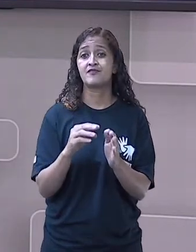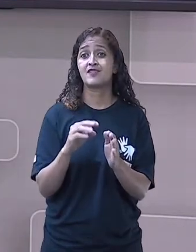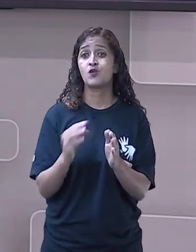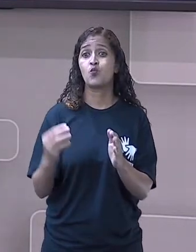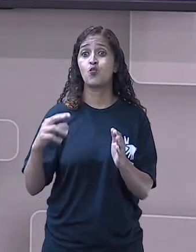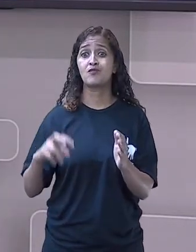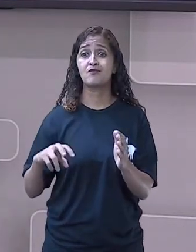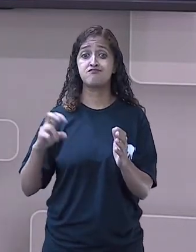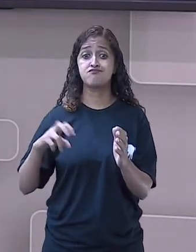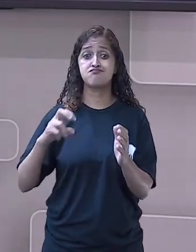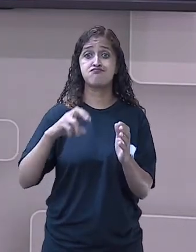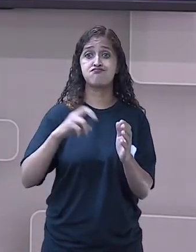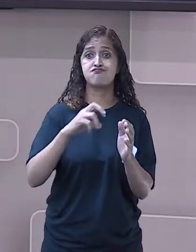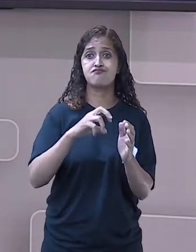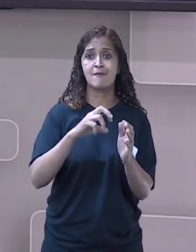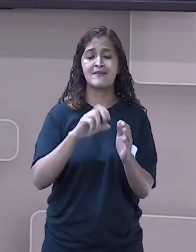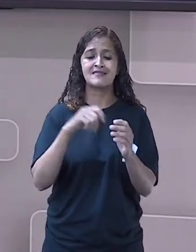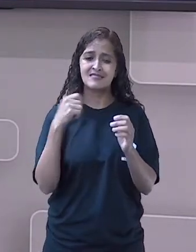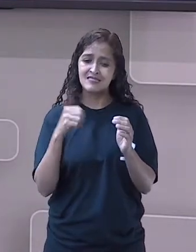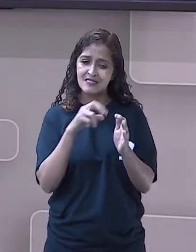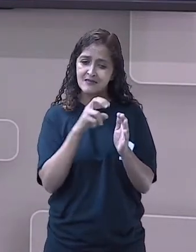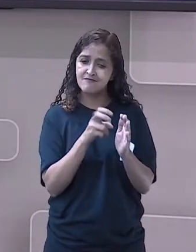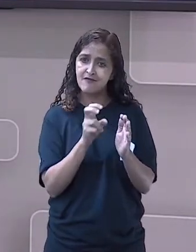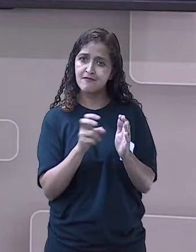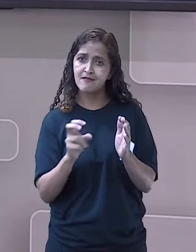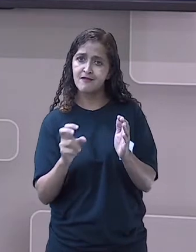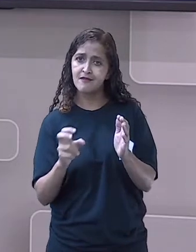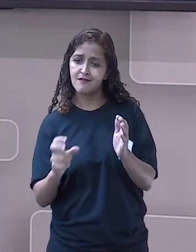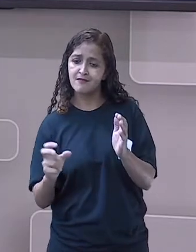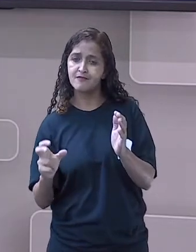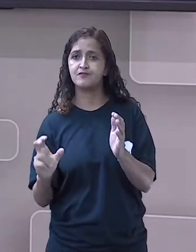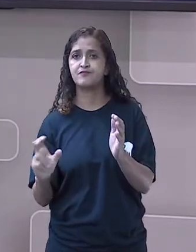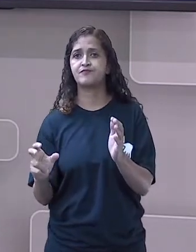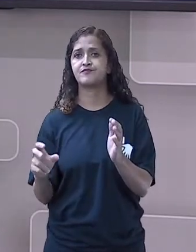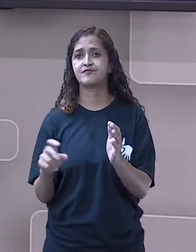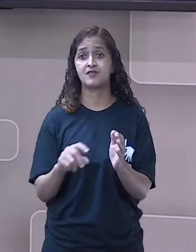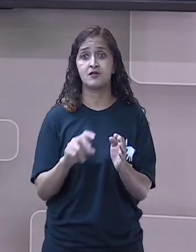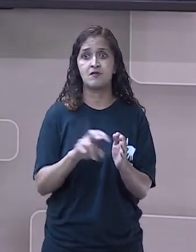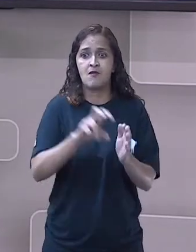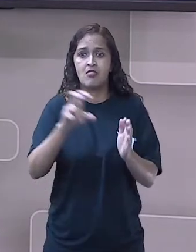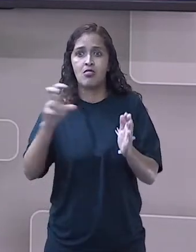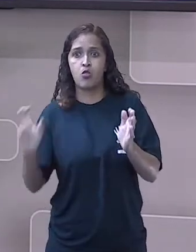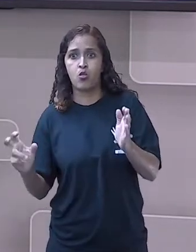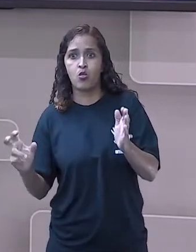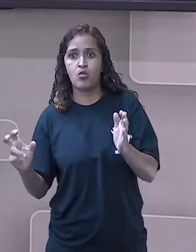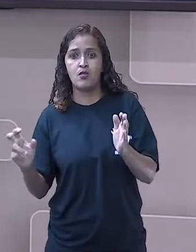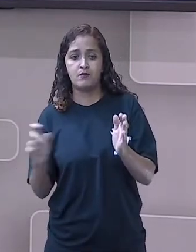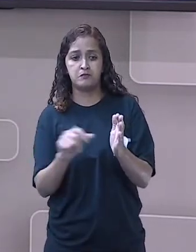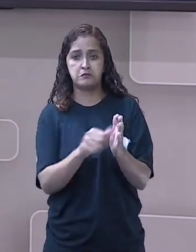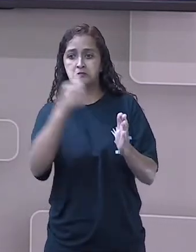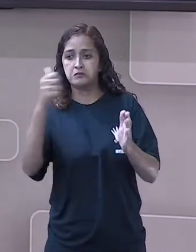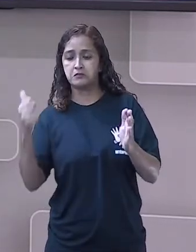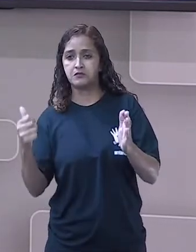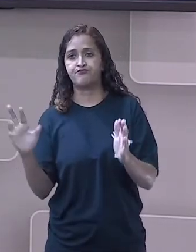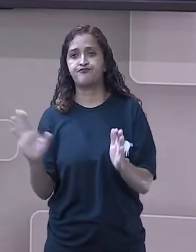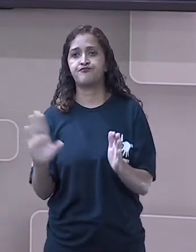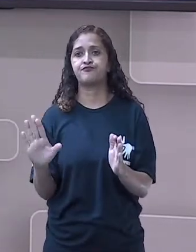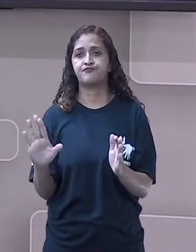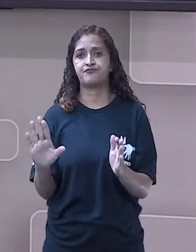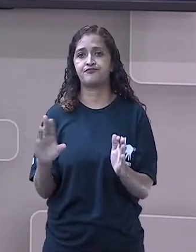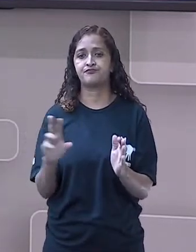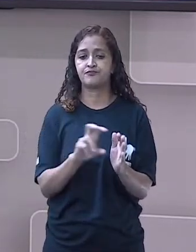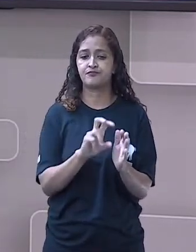que diminuir, descer. Daqui, ele pulou lá para o primeiro degrau? Não. Ele